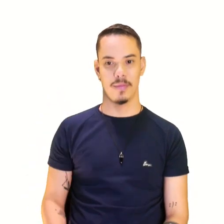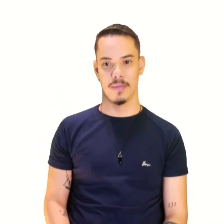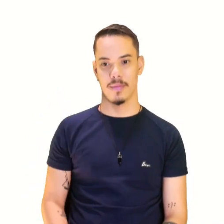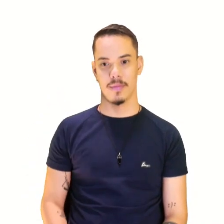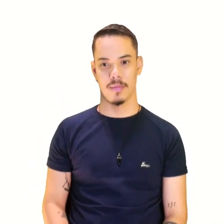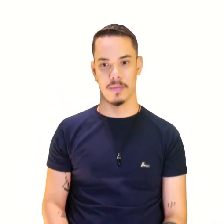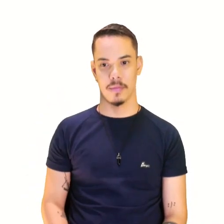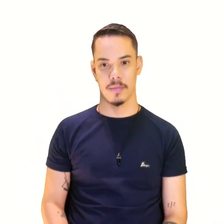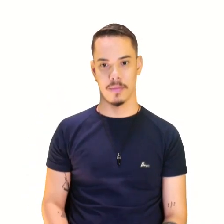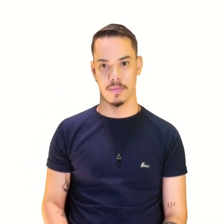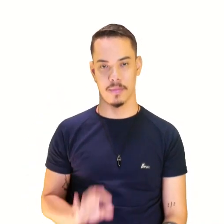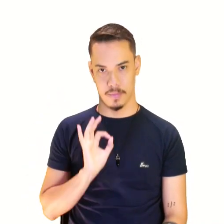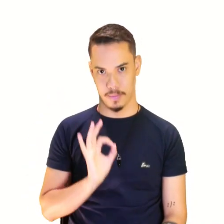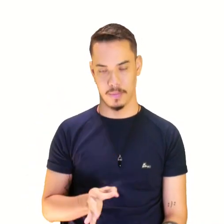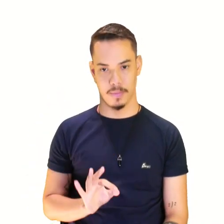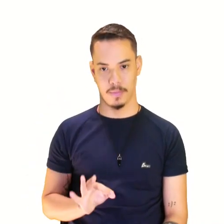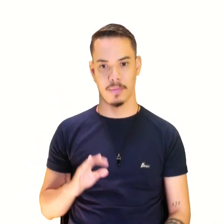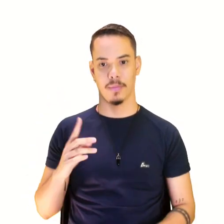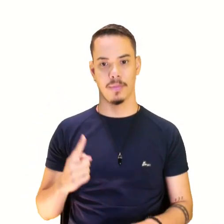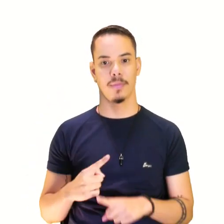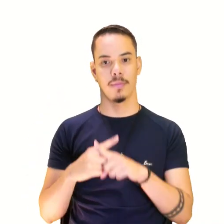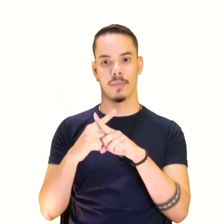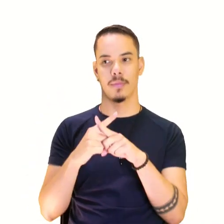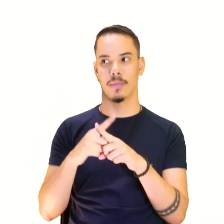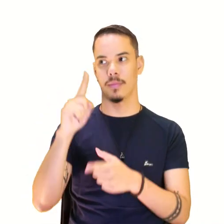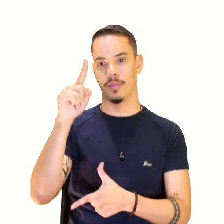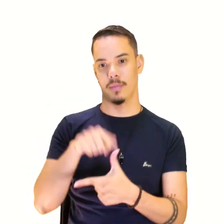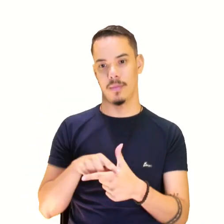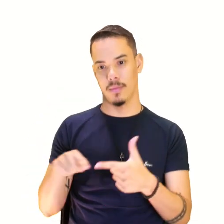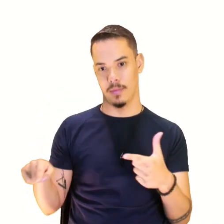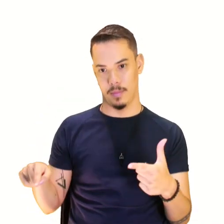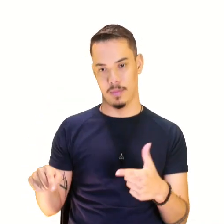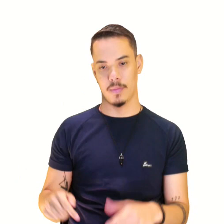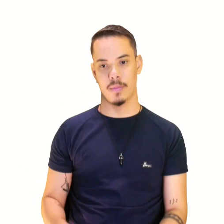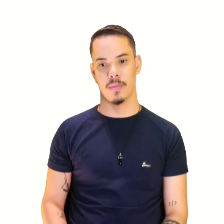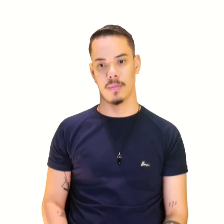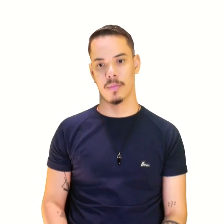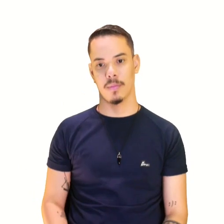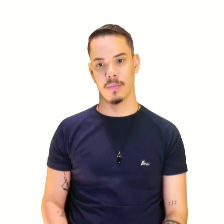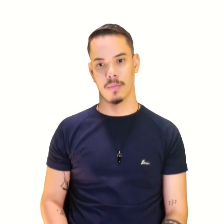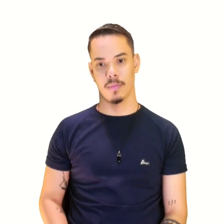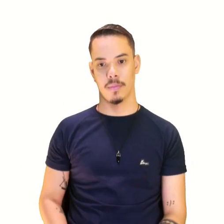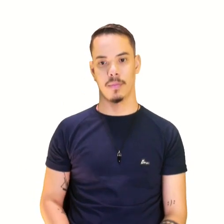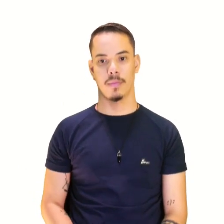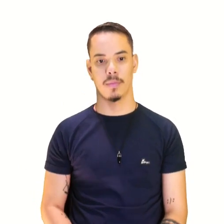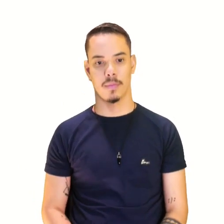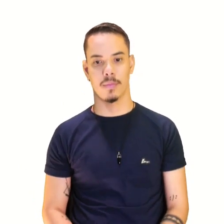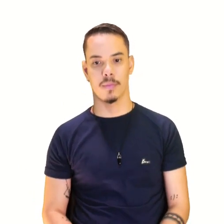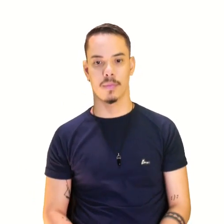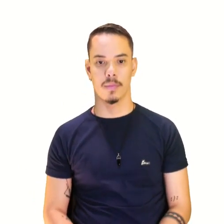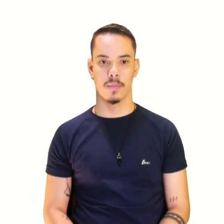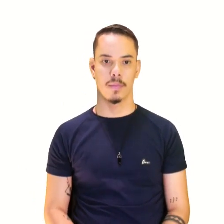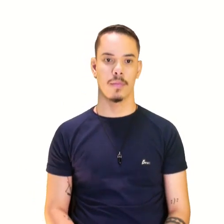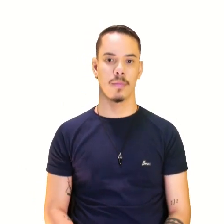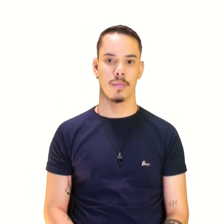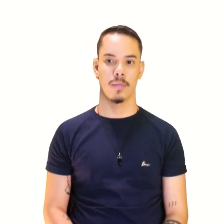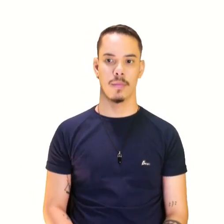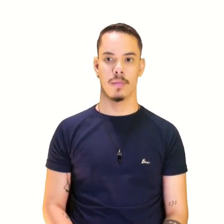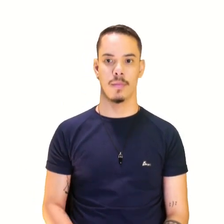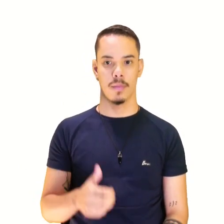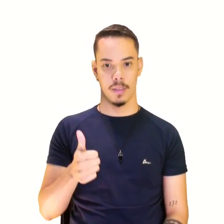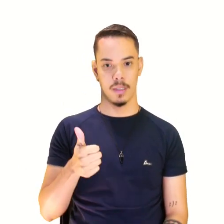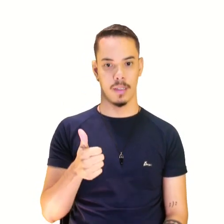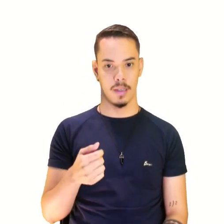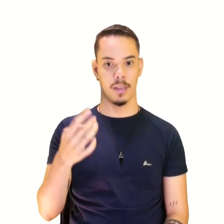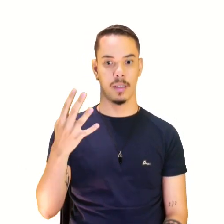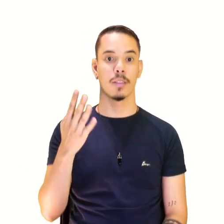84. 84. Tá multiplicando, vai passar dividindo. 84 dividido por 6? 14.